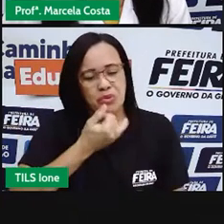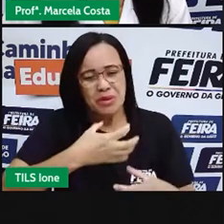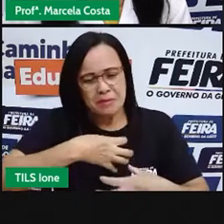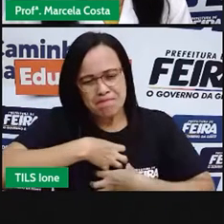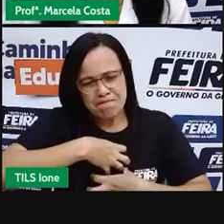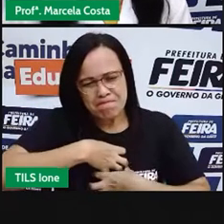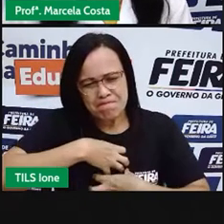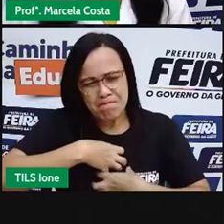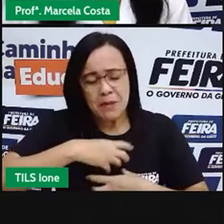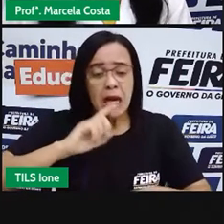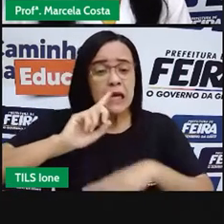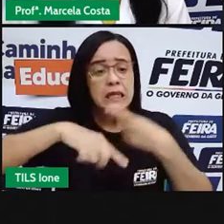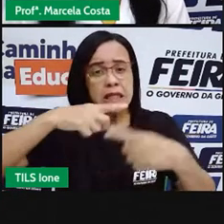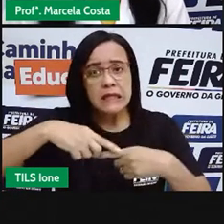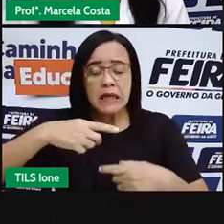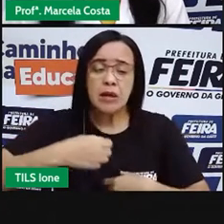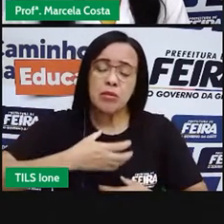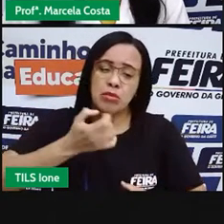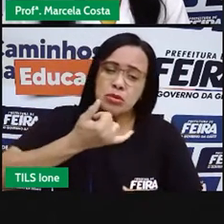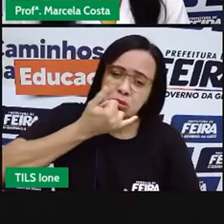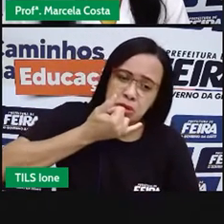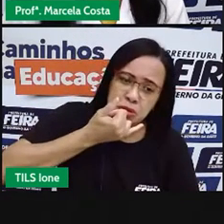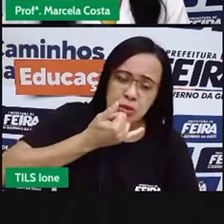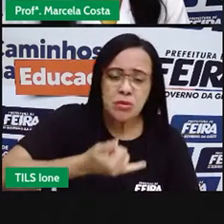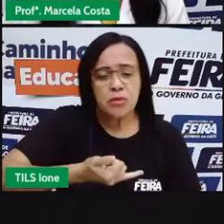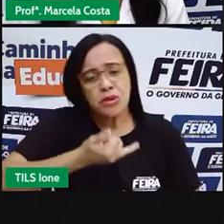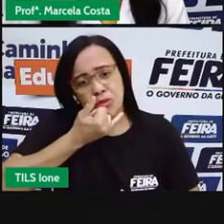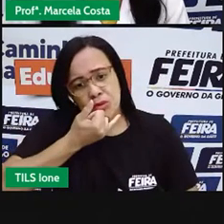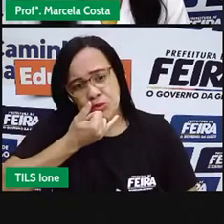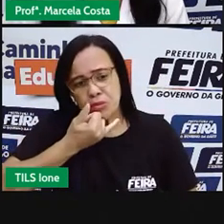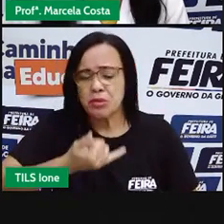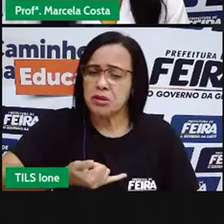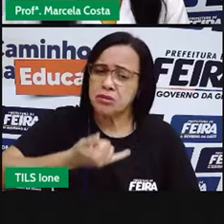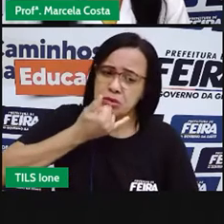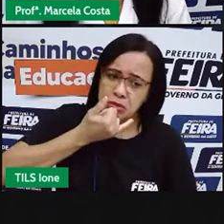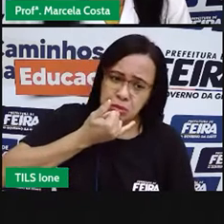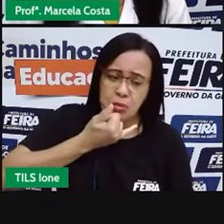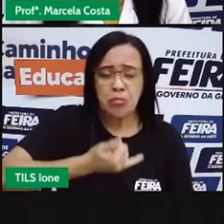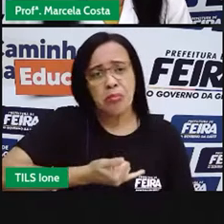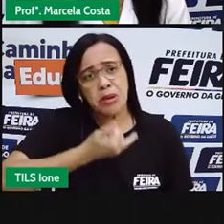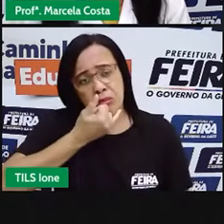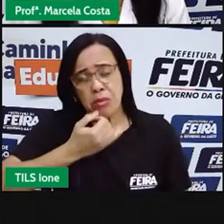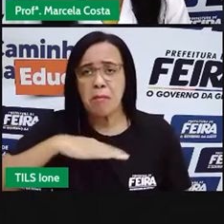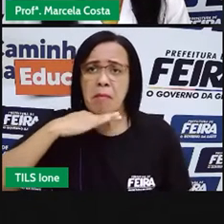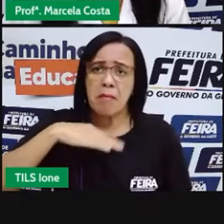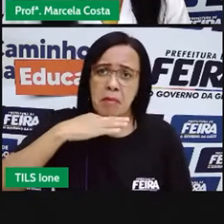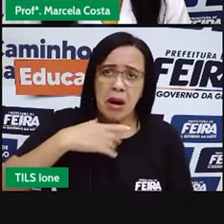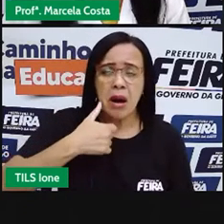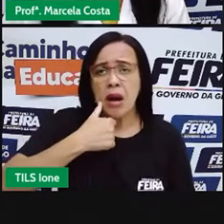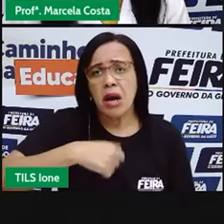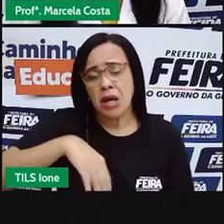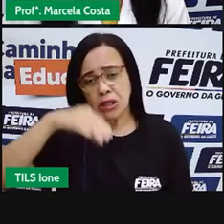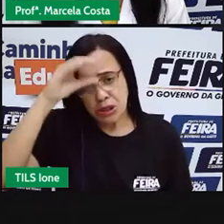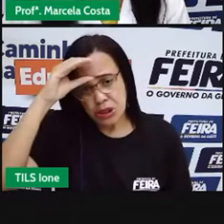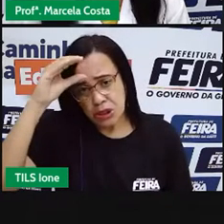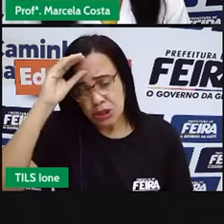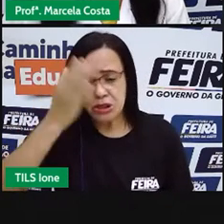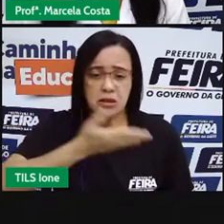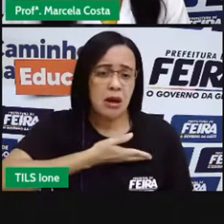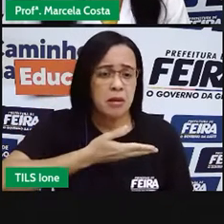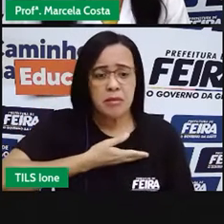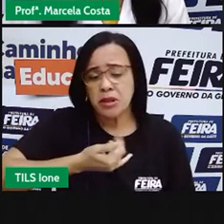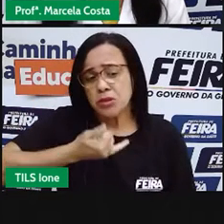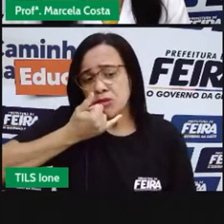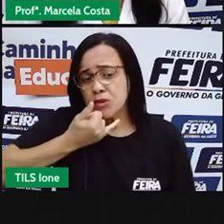seguida pedia desculpe-me desculpe-me tia Desculpe mãe desculpa minha amiguinho e assim